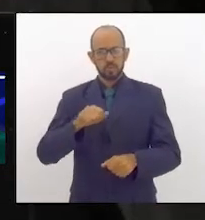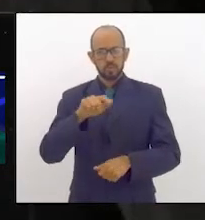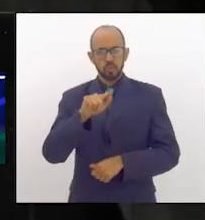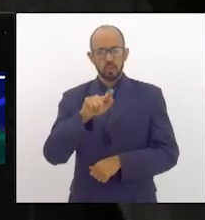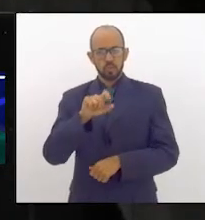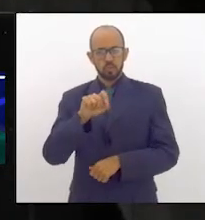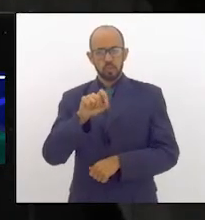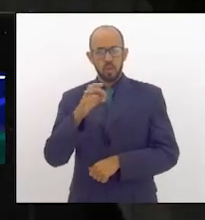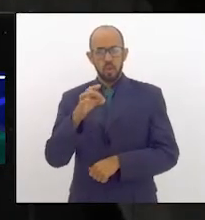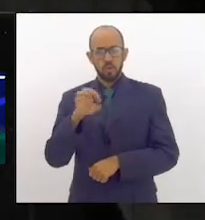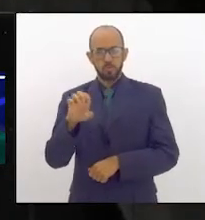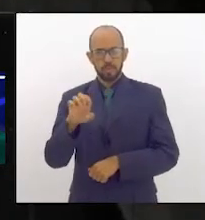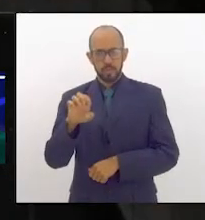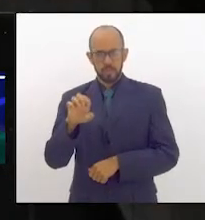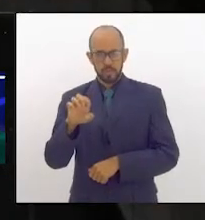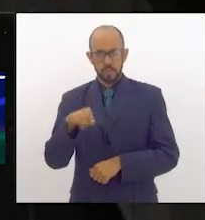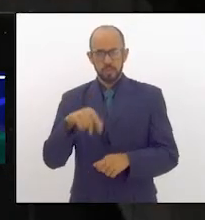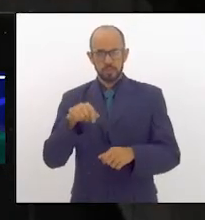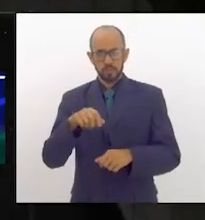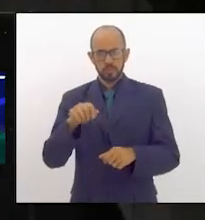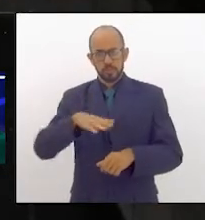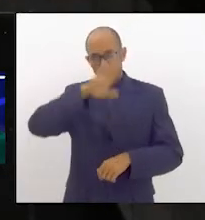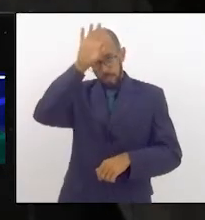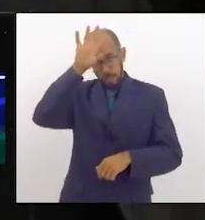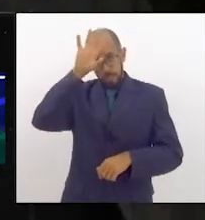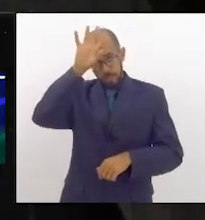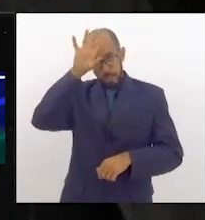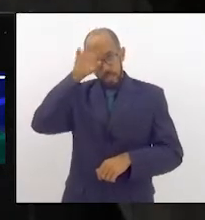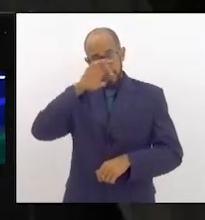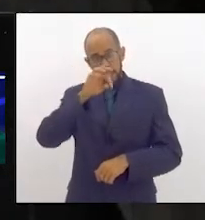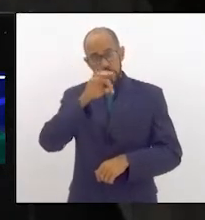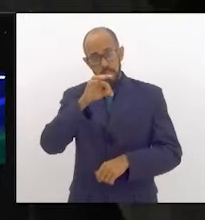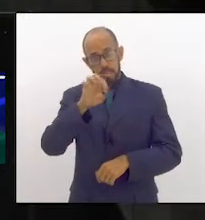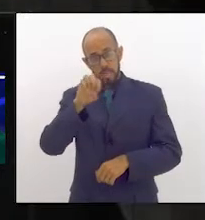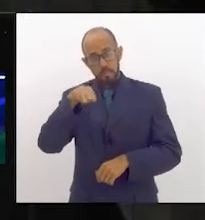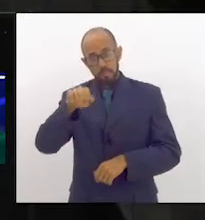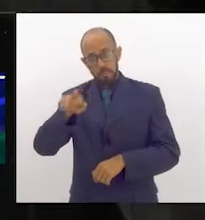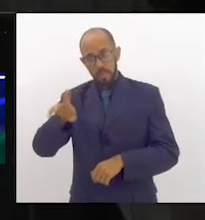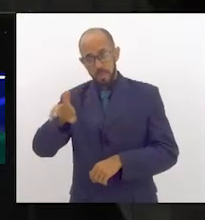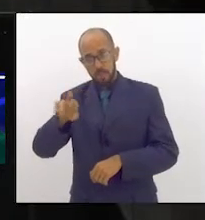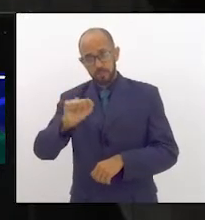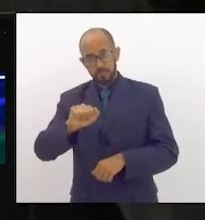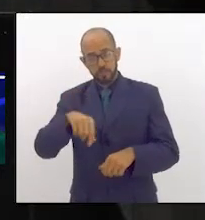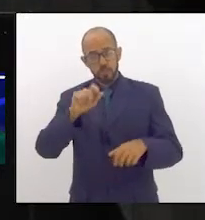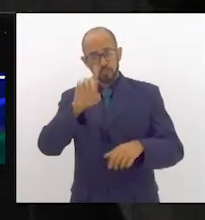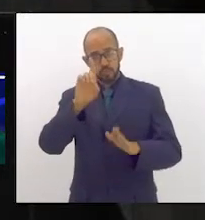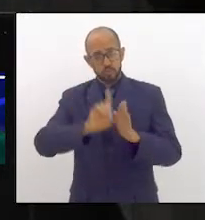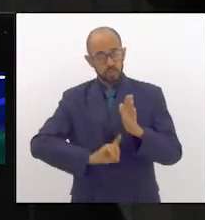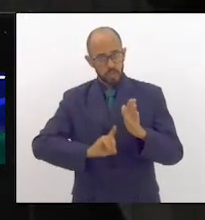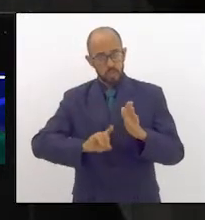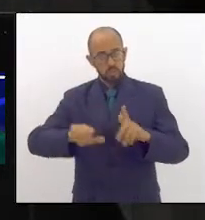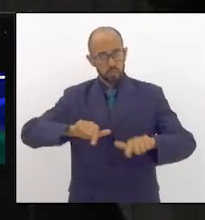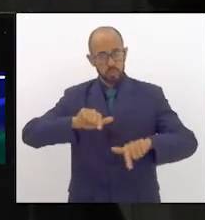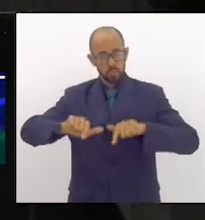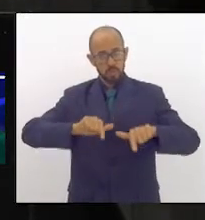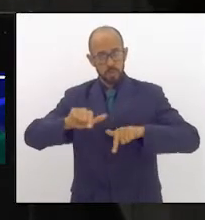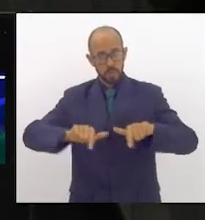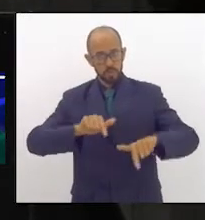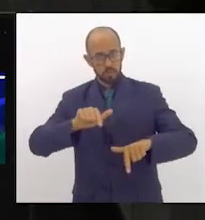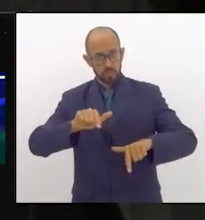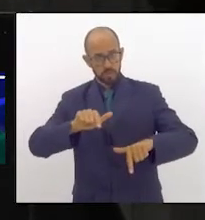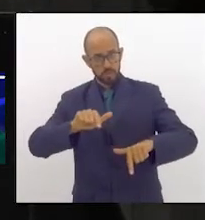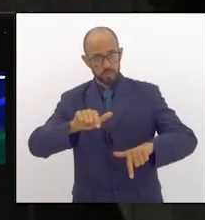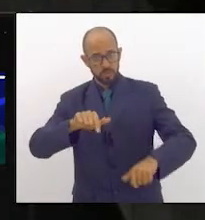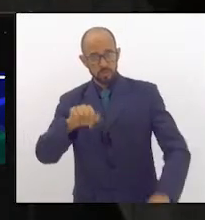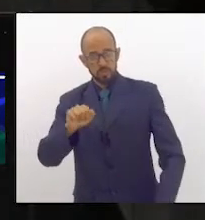que nós sabemos que o importante personagem na defesa dos direitos da classe trabalhadora brasileira e